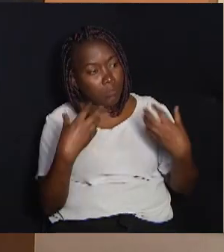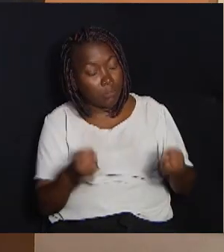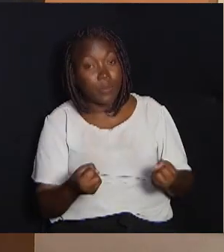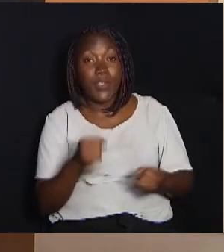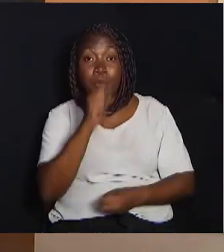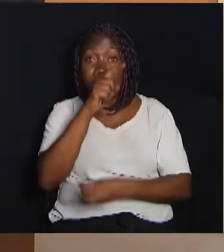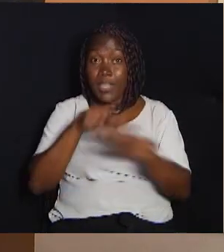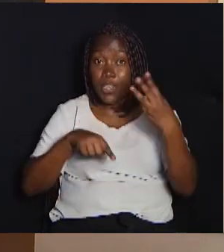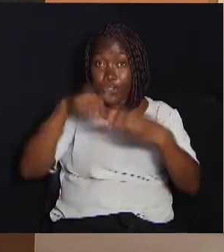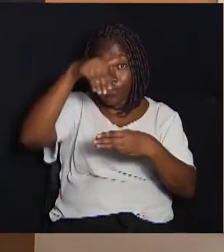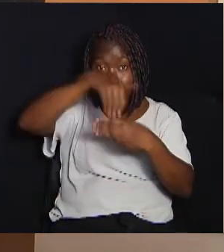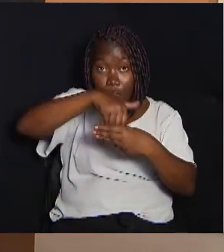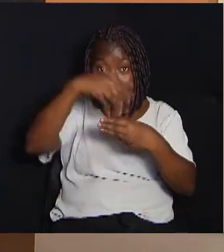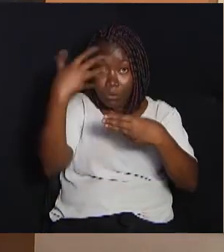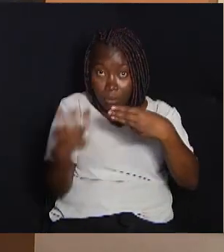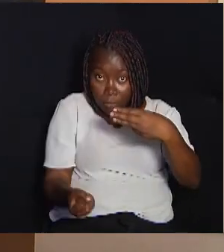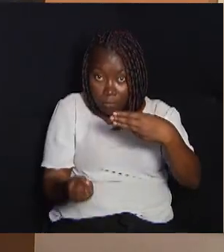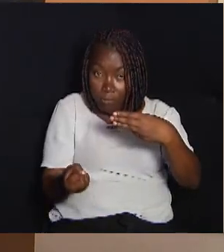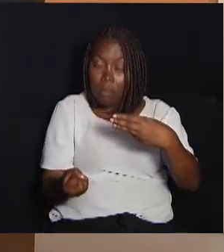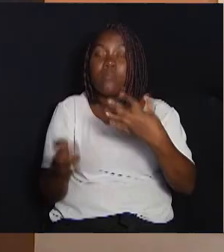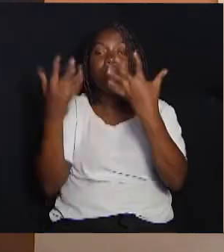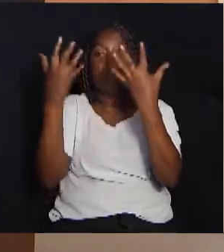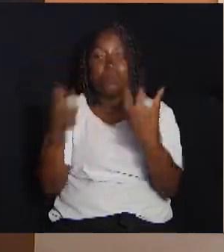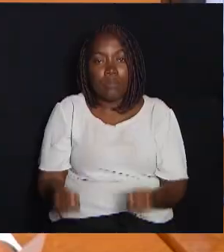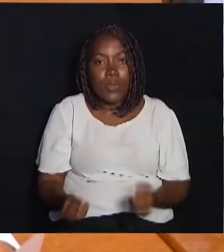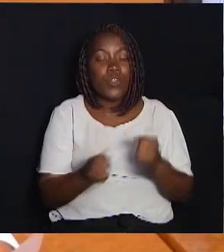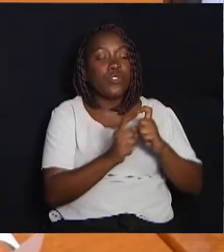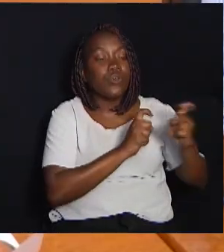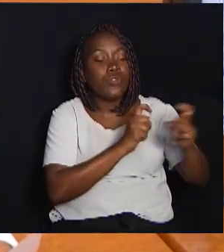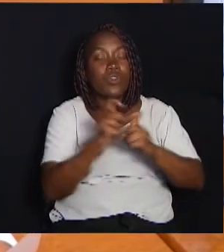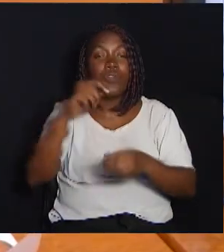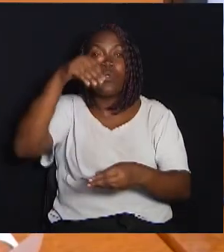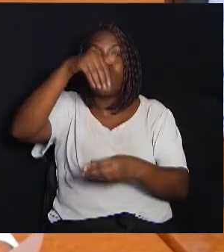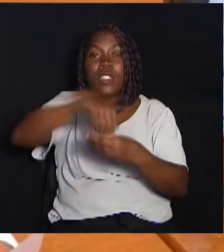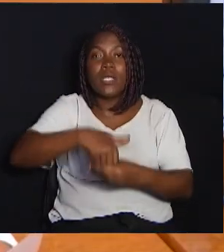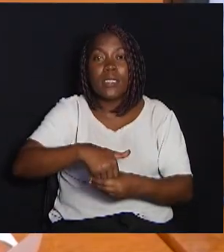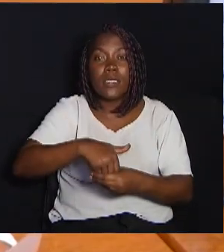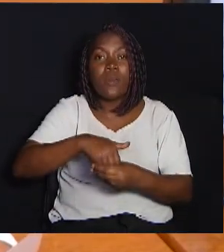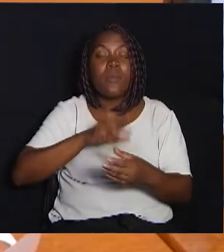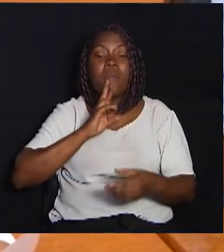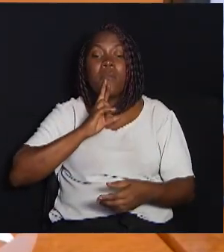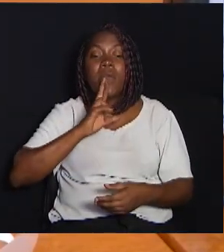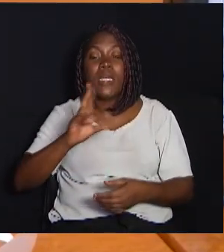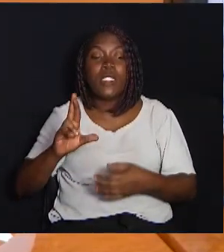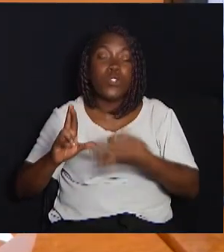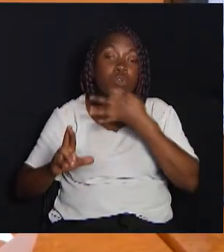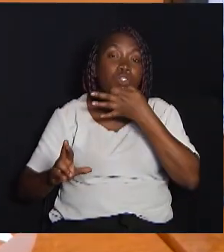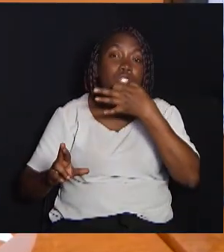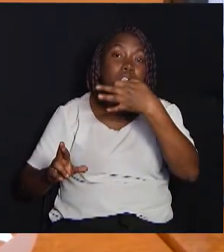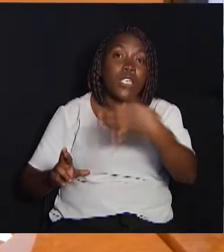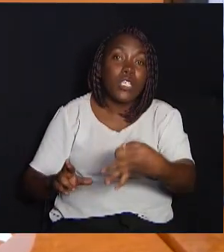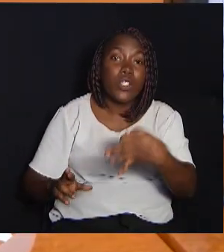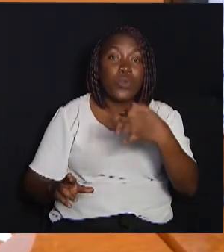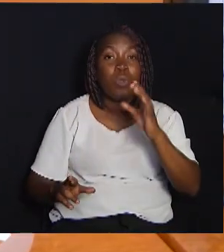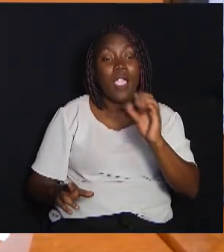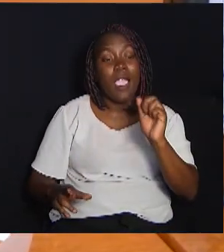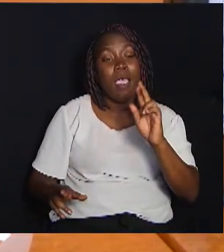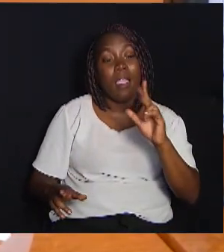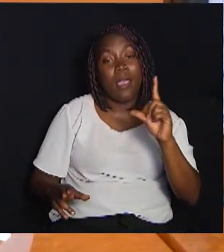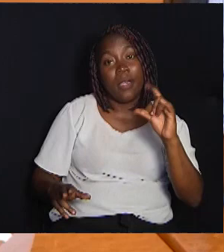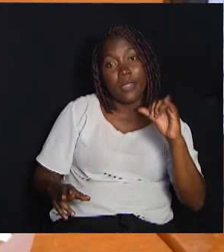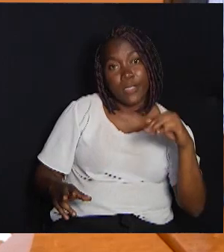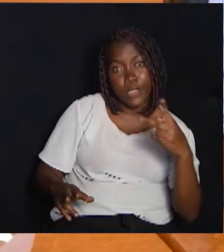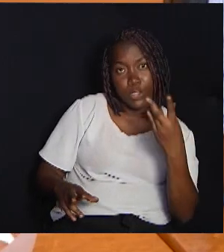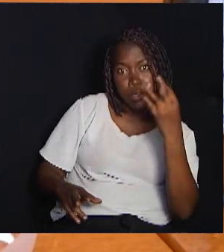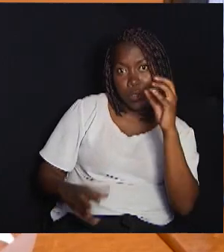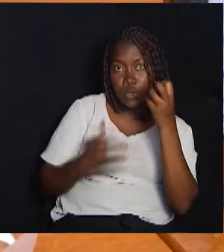com três votos favoráveis Está aprovado discussão e votação do parecer sugerido pelo Sr Carlinhos camelô